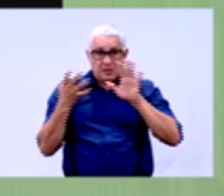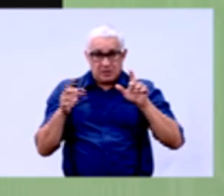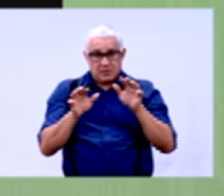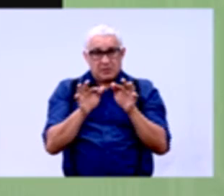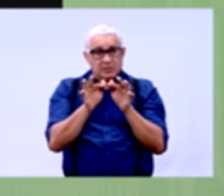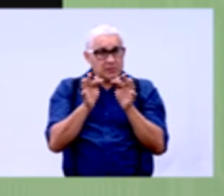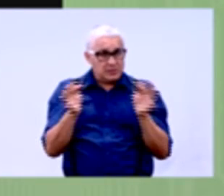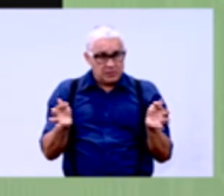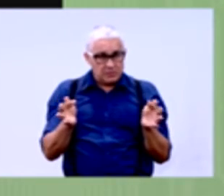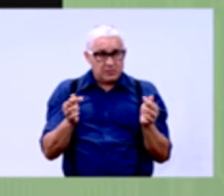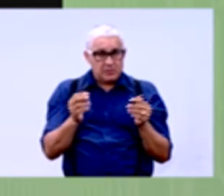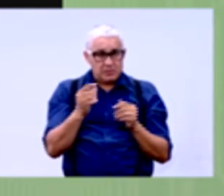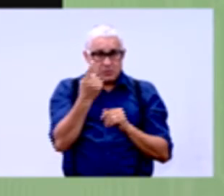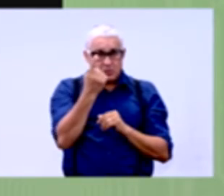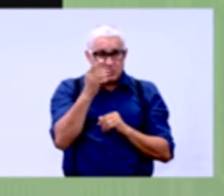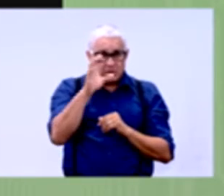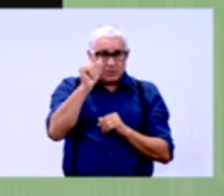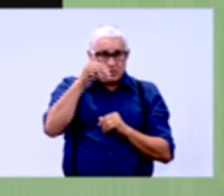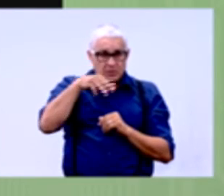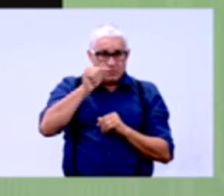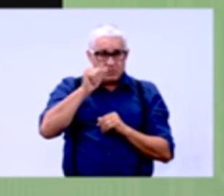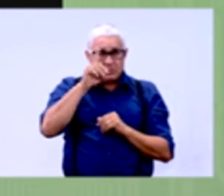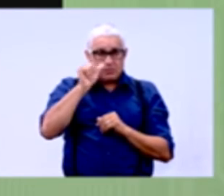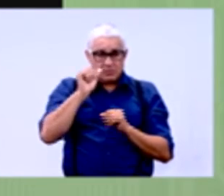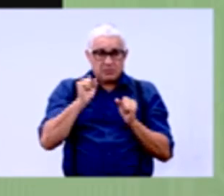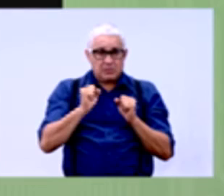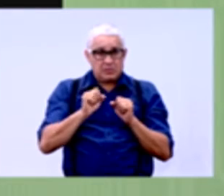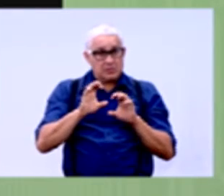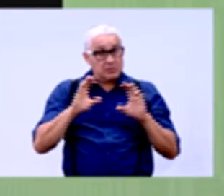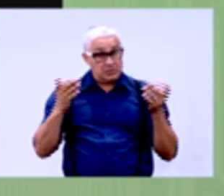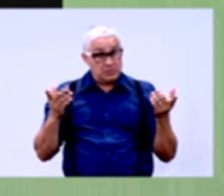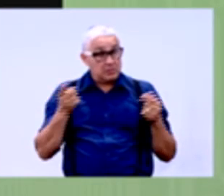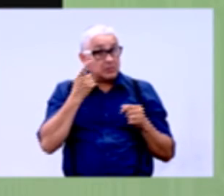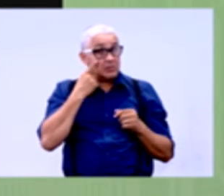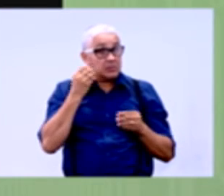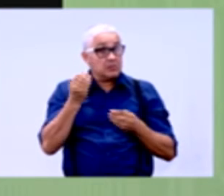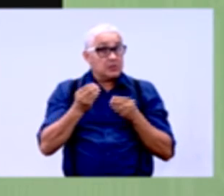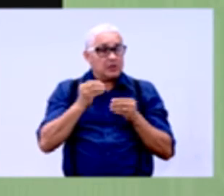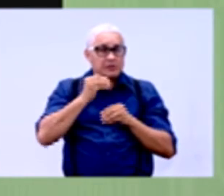fazer ela numa única camada. Claro que, vejam, como fica